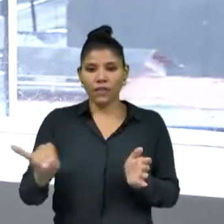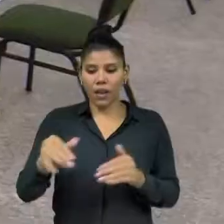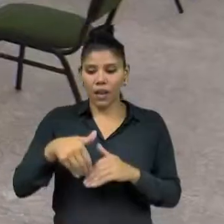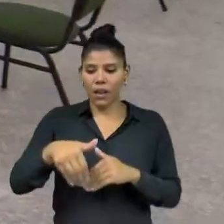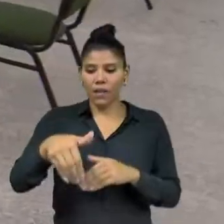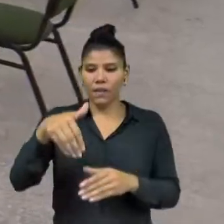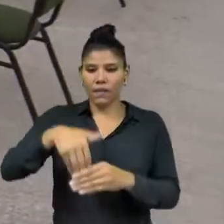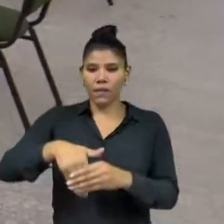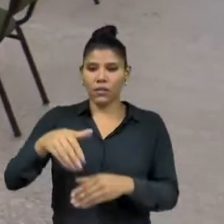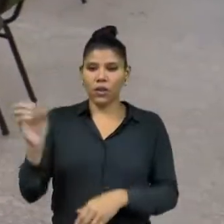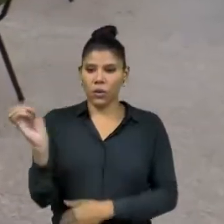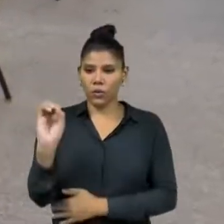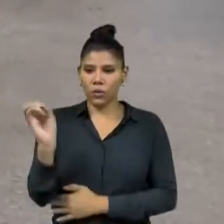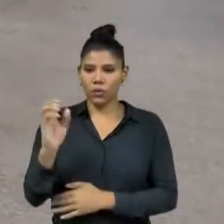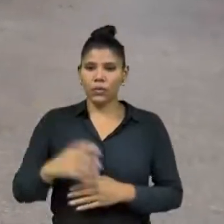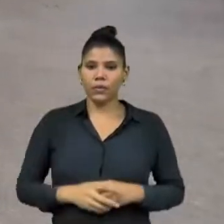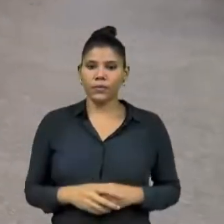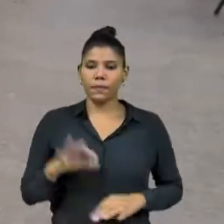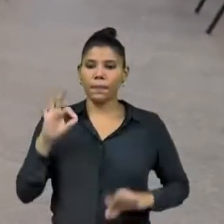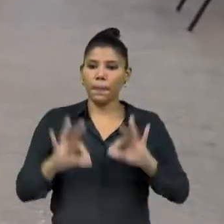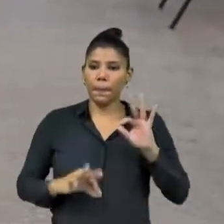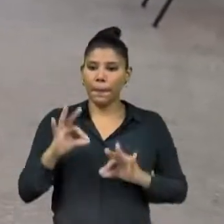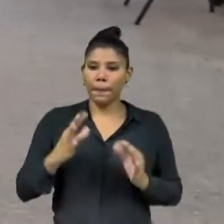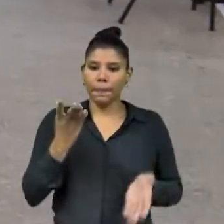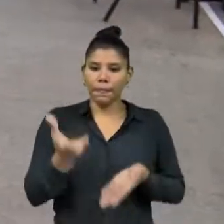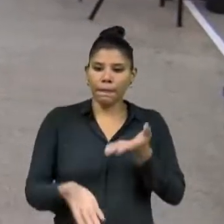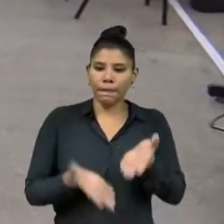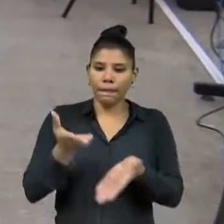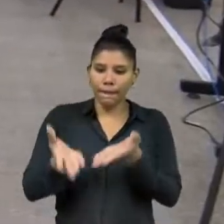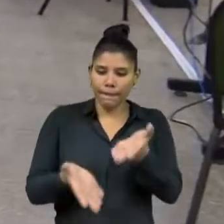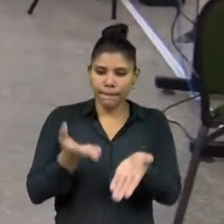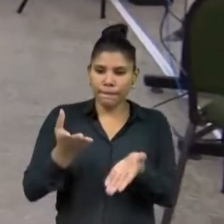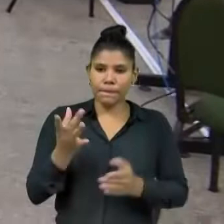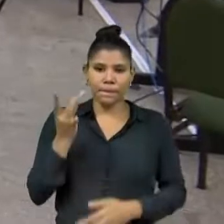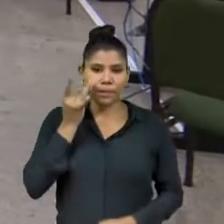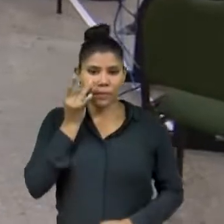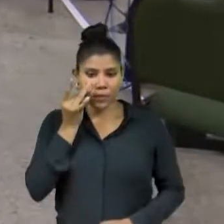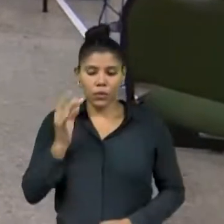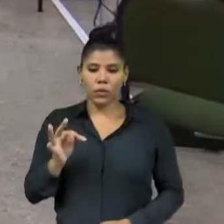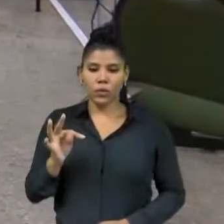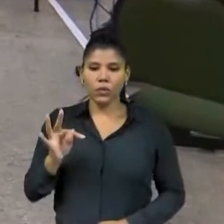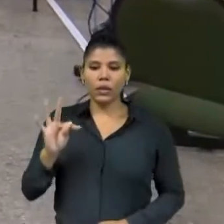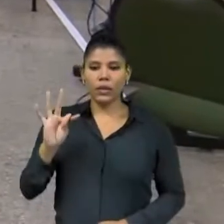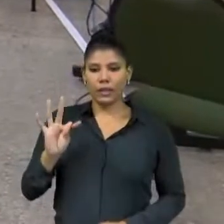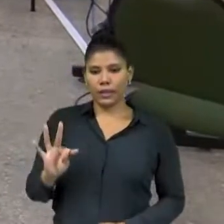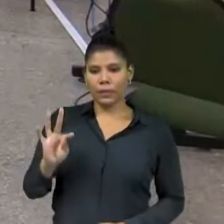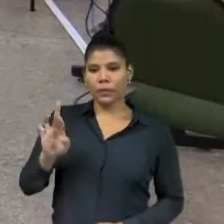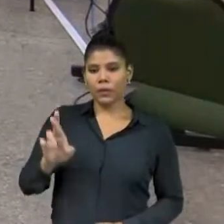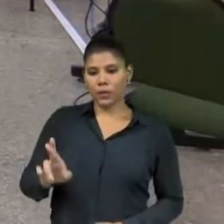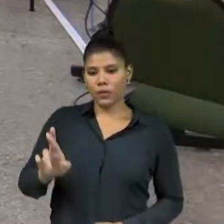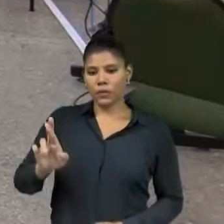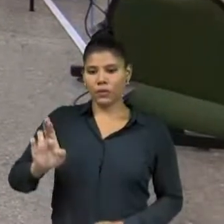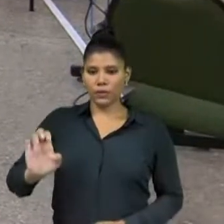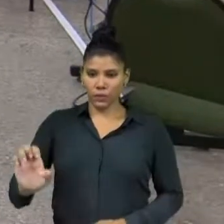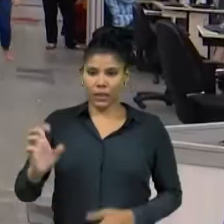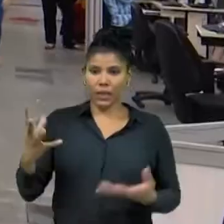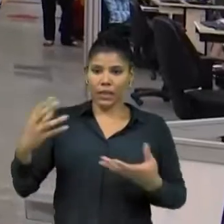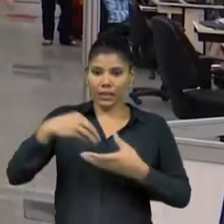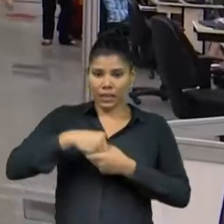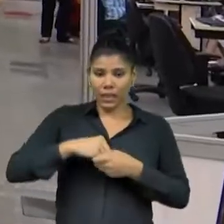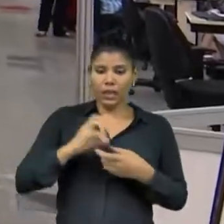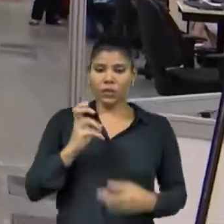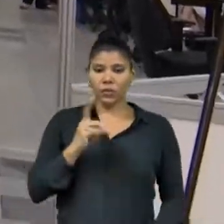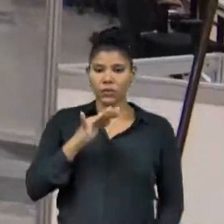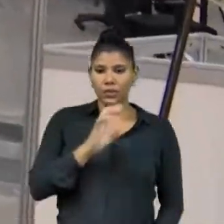outubro. O mutirão de atendimento presencial do Tribunal Regional Eleitoral do Ceará, no Centro de Eventos em